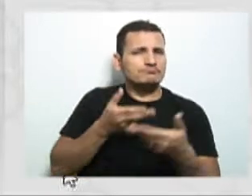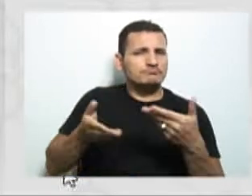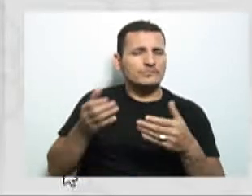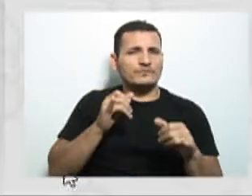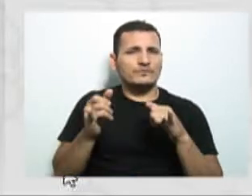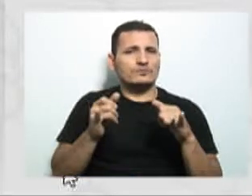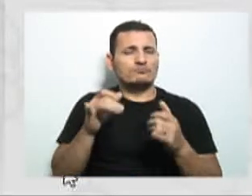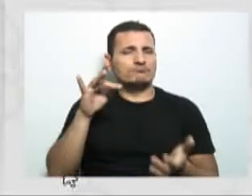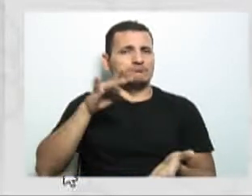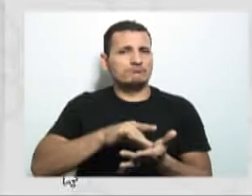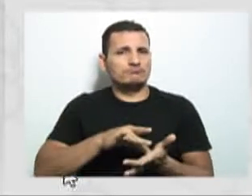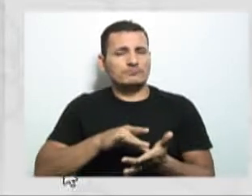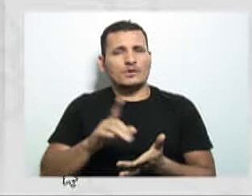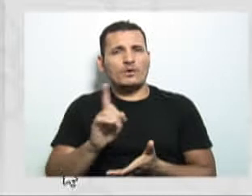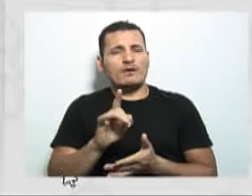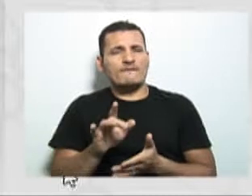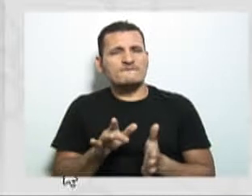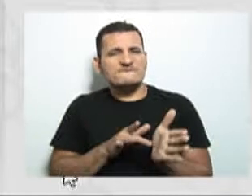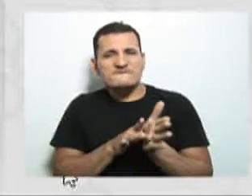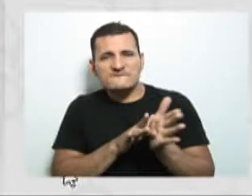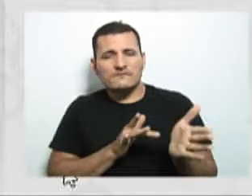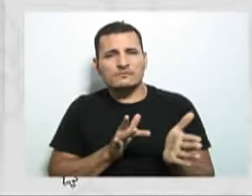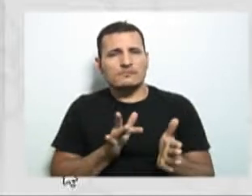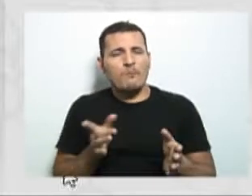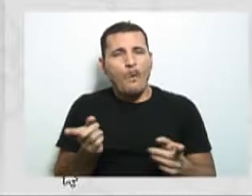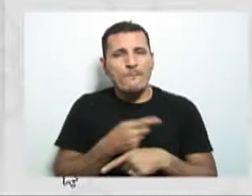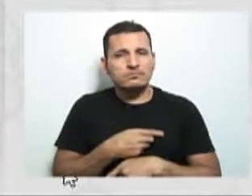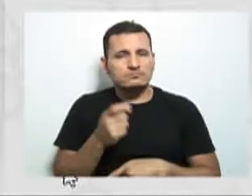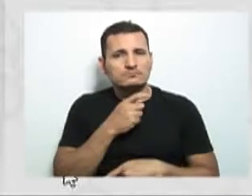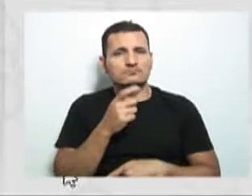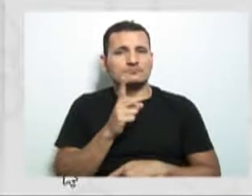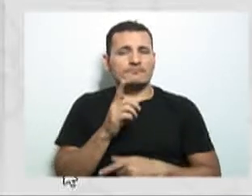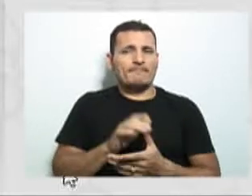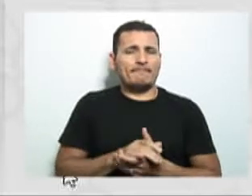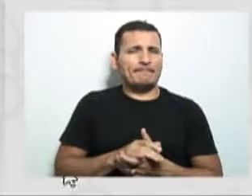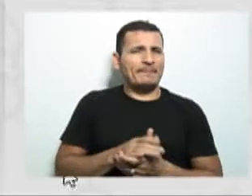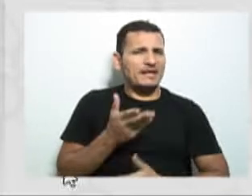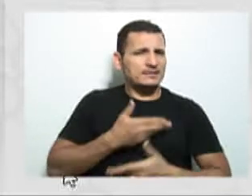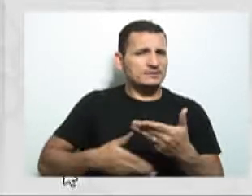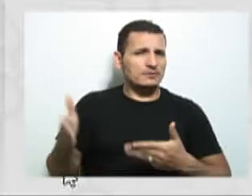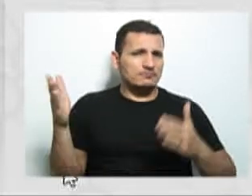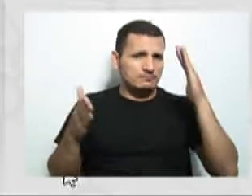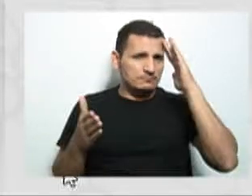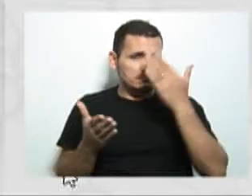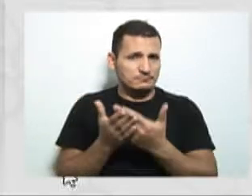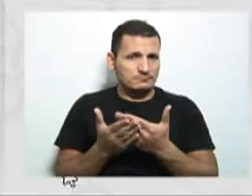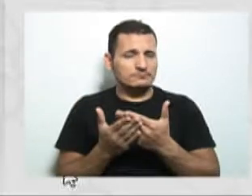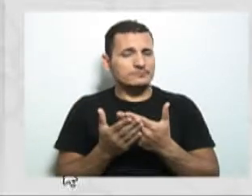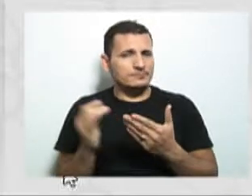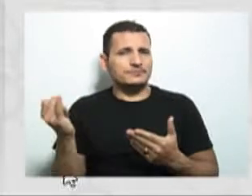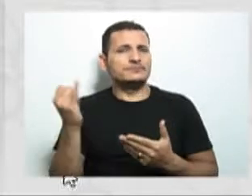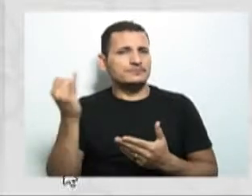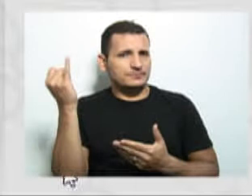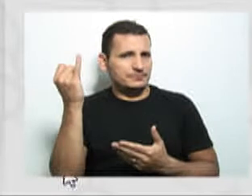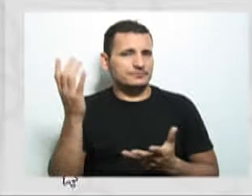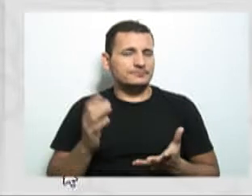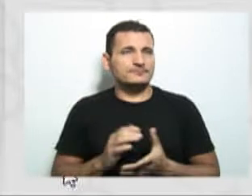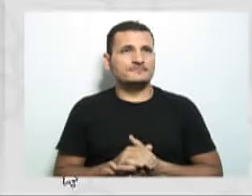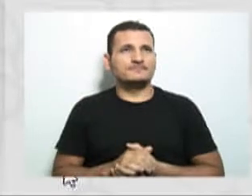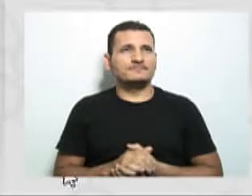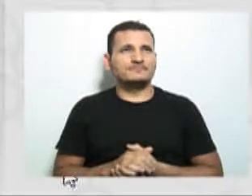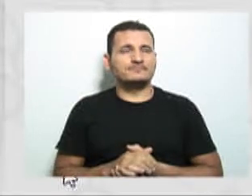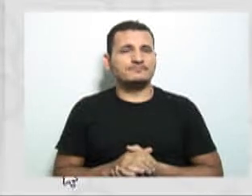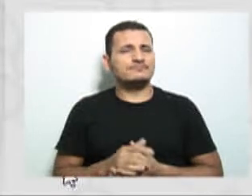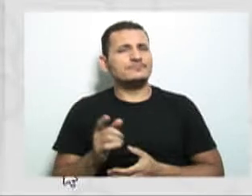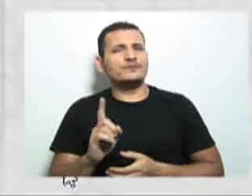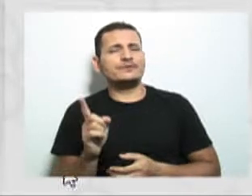de fraude, nada de esconder, nada de mentir. A construção da relação de confiança é necessária, ok? Não é porque